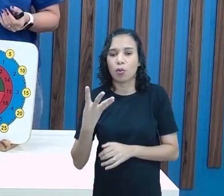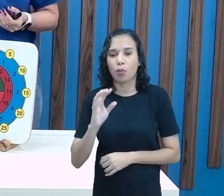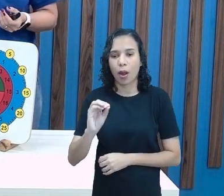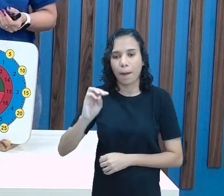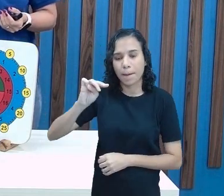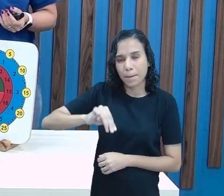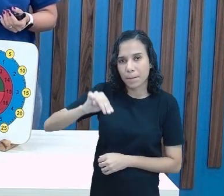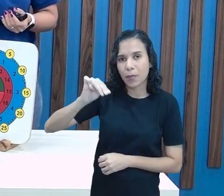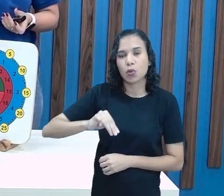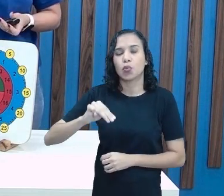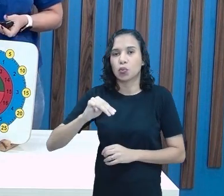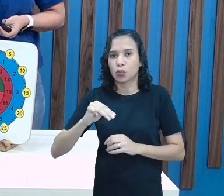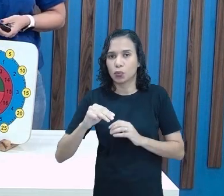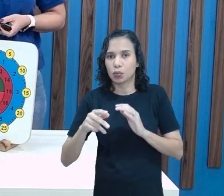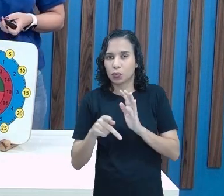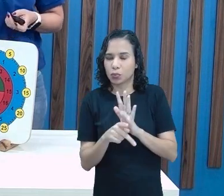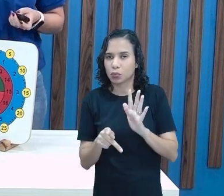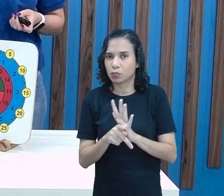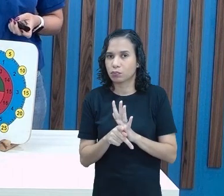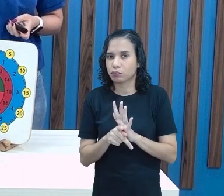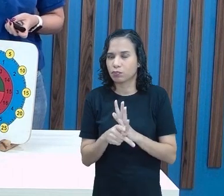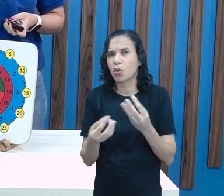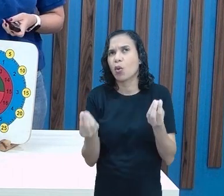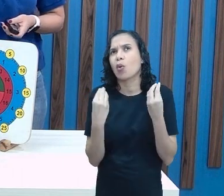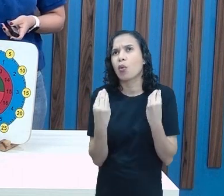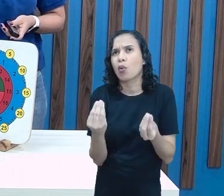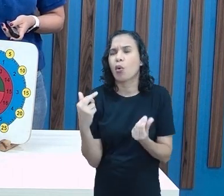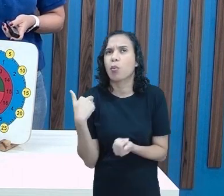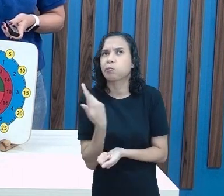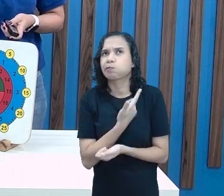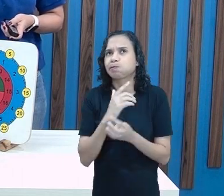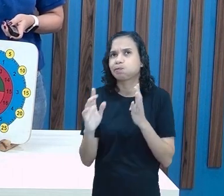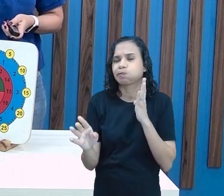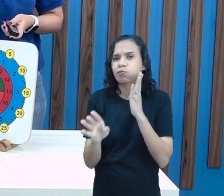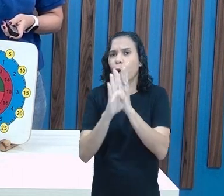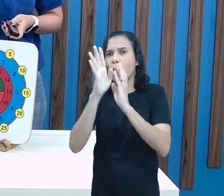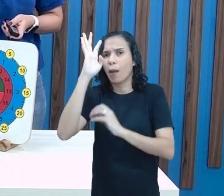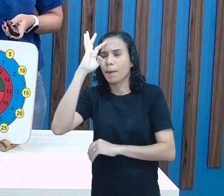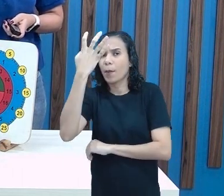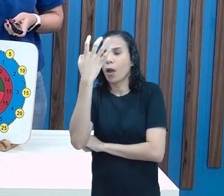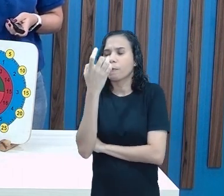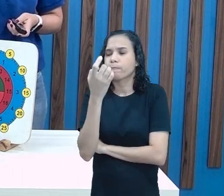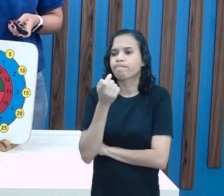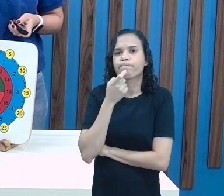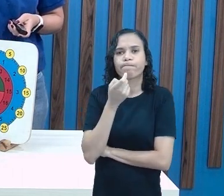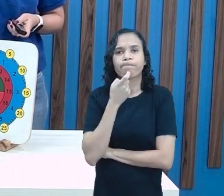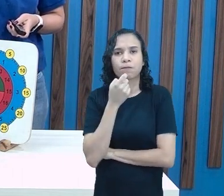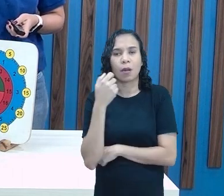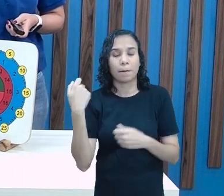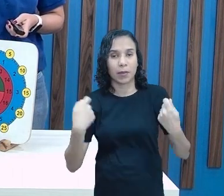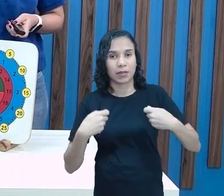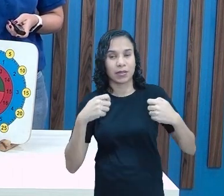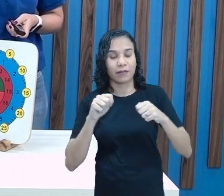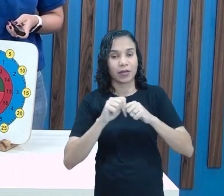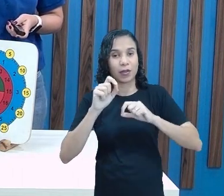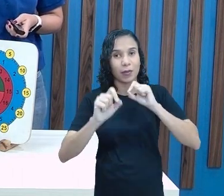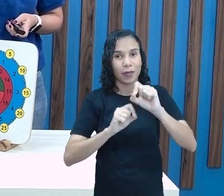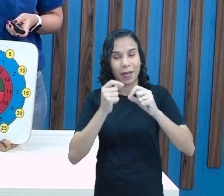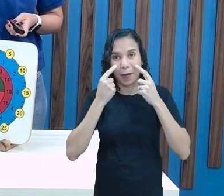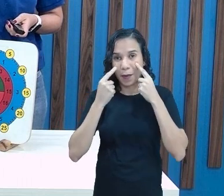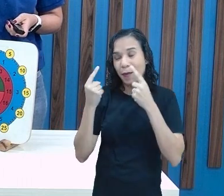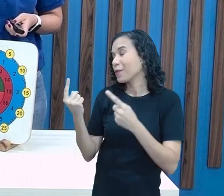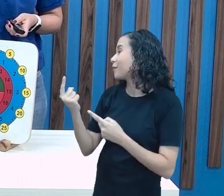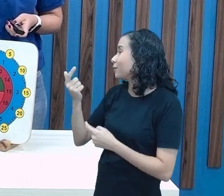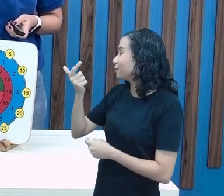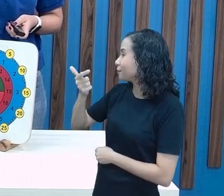40 minutos. Como é que a gente vai achar aí o resultado? É só a gente fazer o quê? Olha aí o